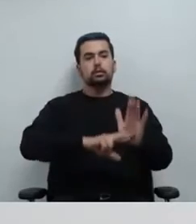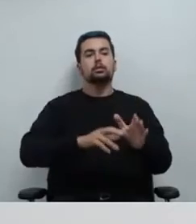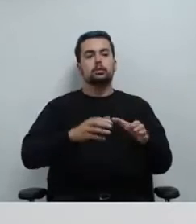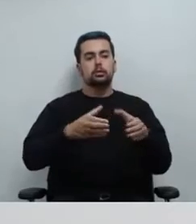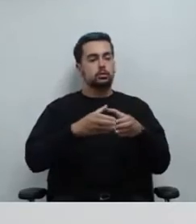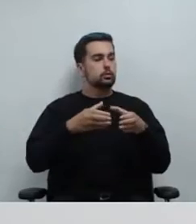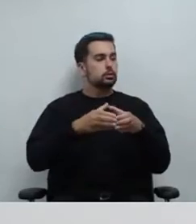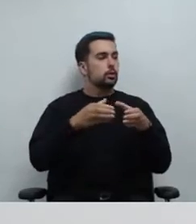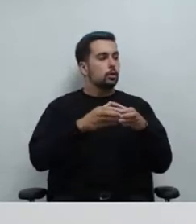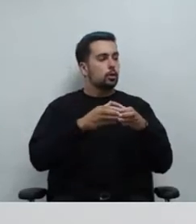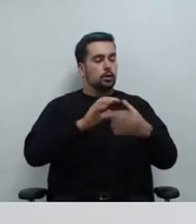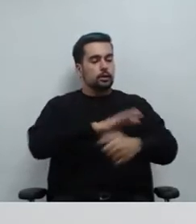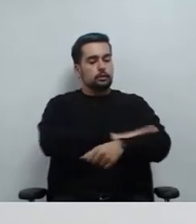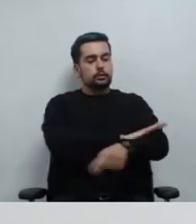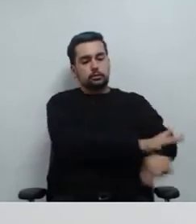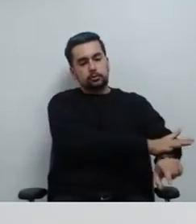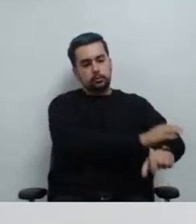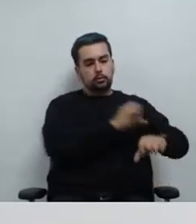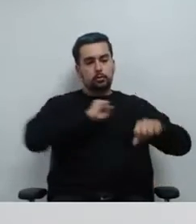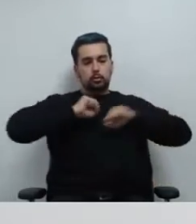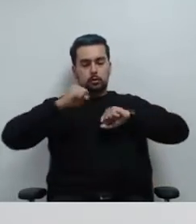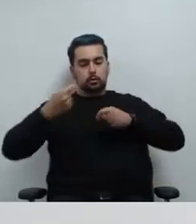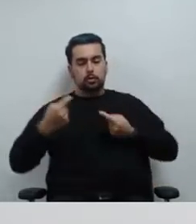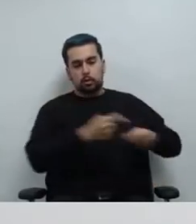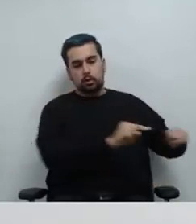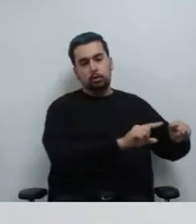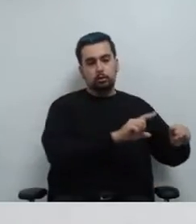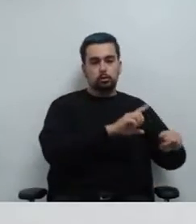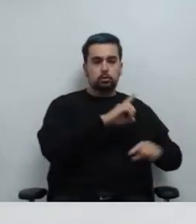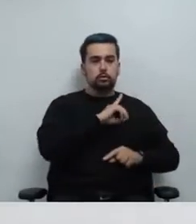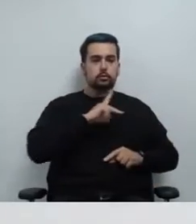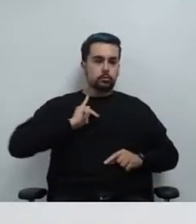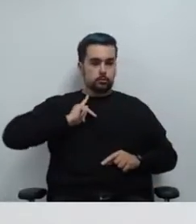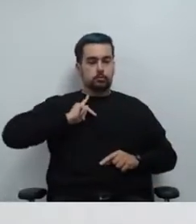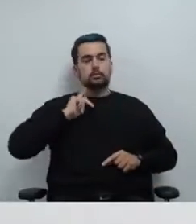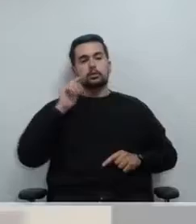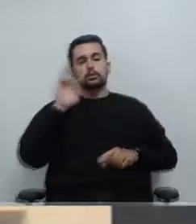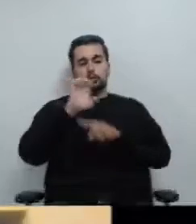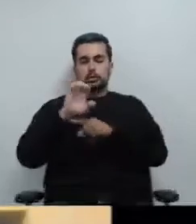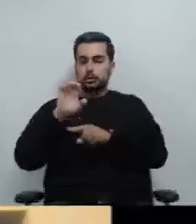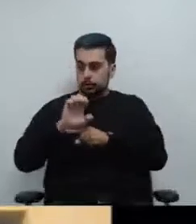coletivo antirracista, do movimento antirracista da Defensoria Pública do Estado.